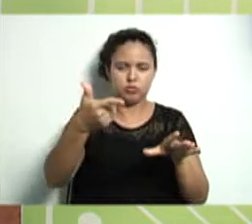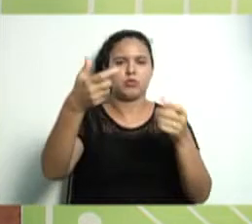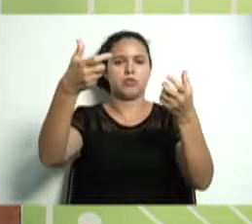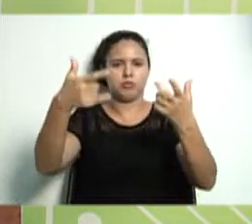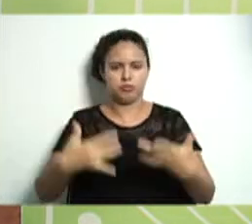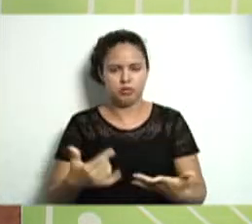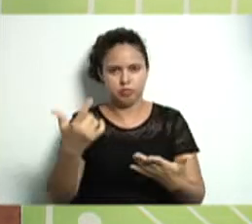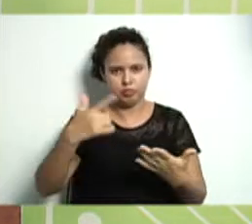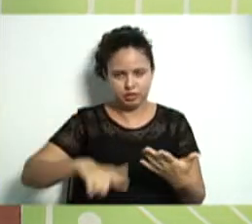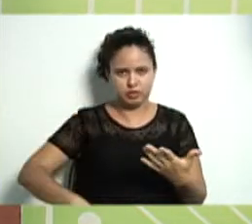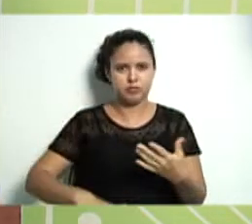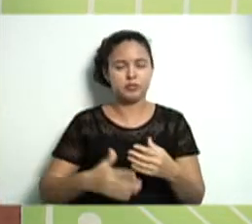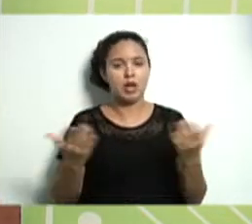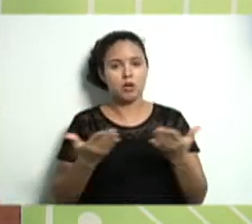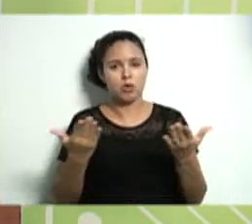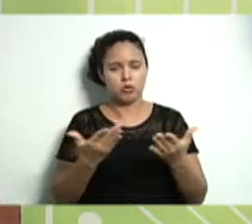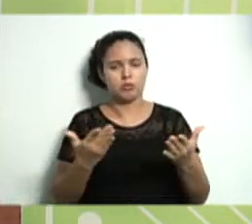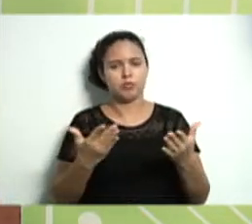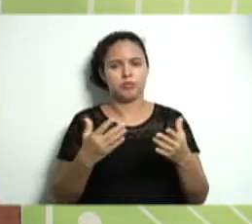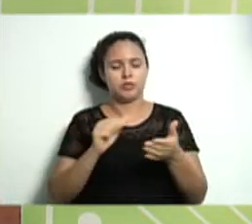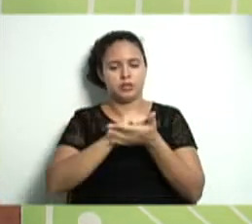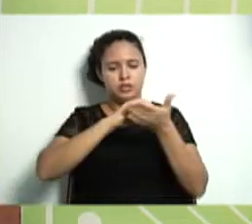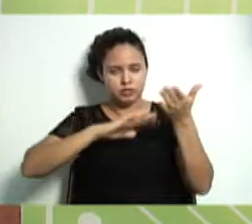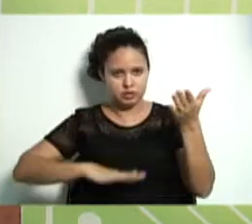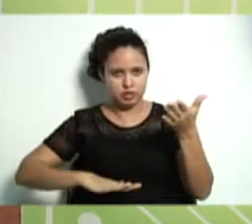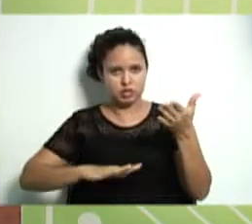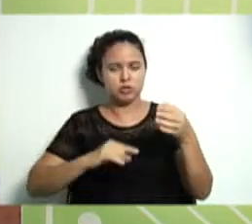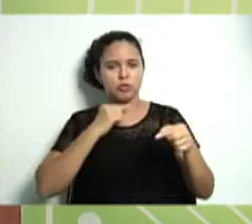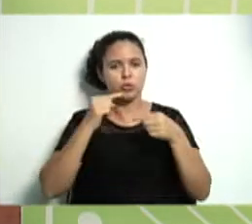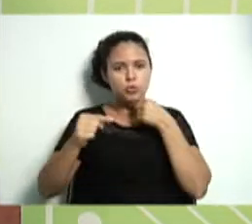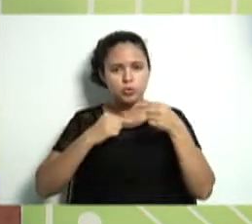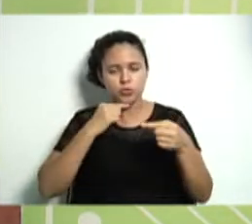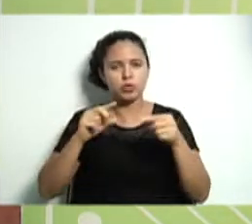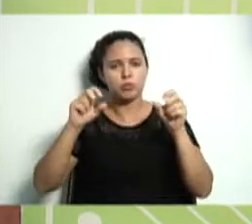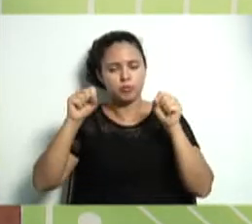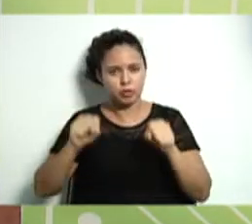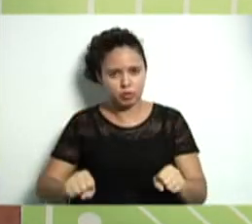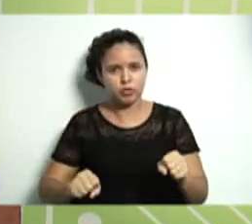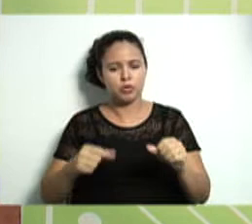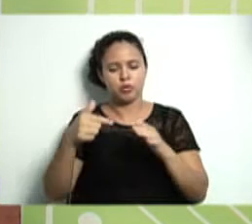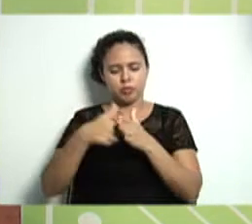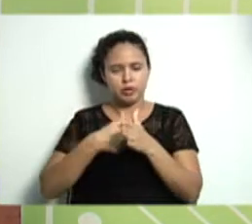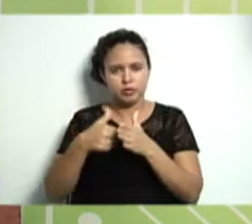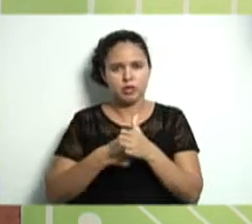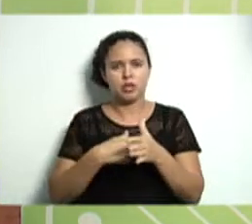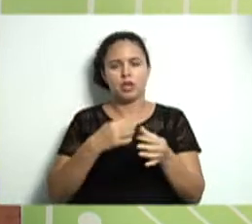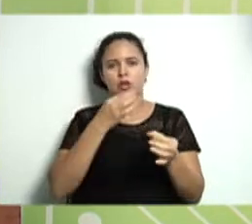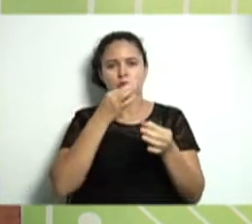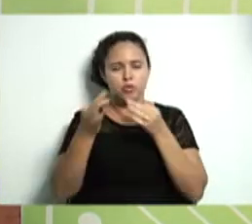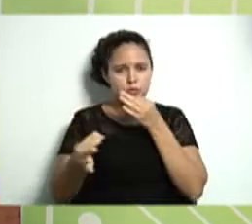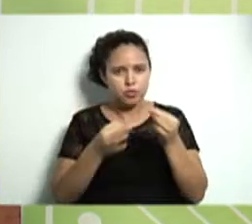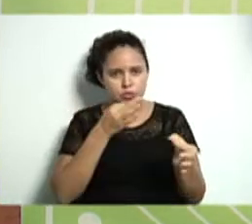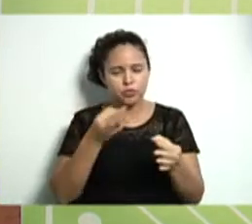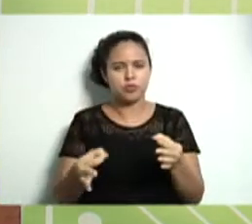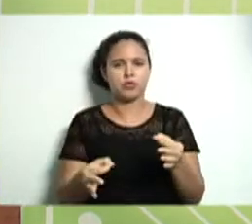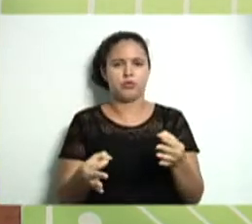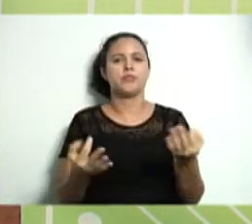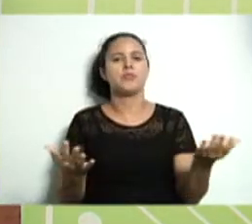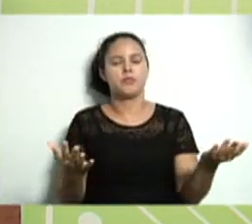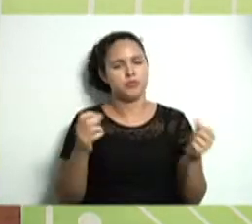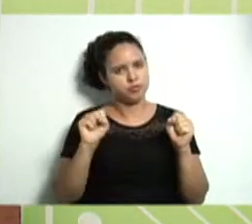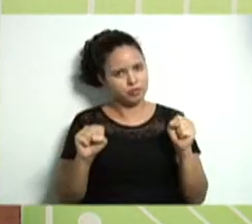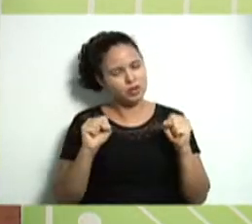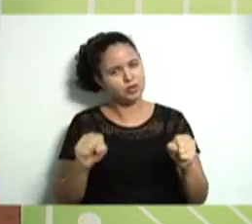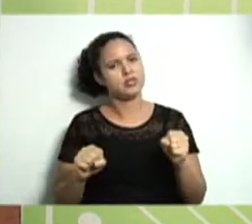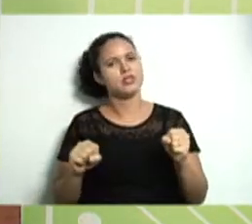Agora vamos para as atividades e para as dúvidas que vocês tiveram, para os comentários, né? Eu estou muito empolgada com esses comentários,